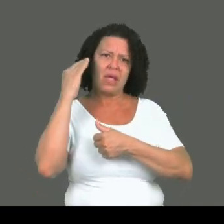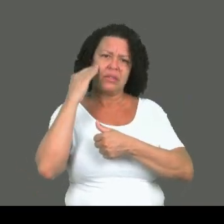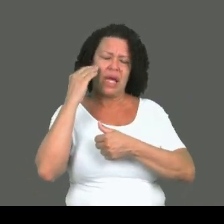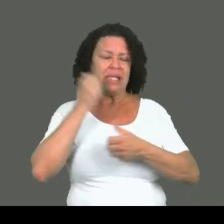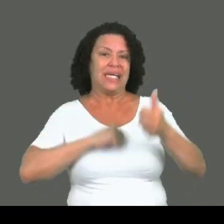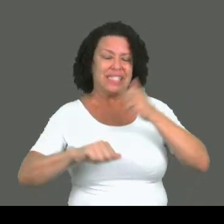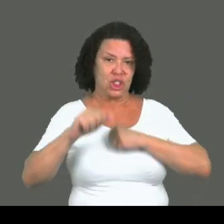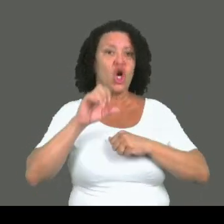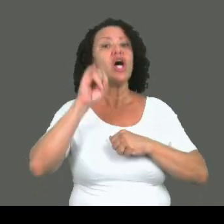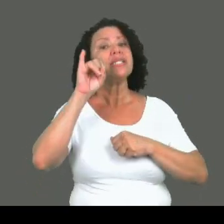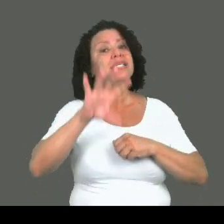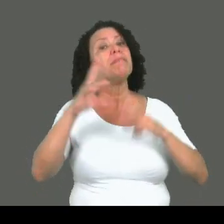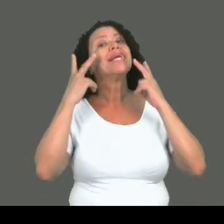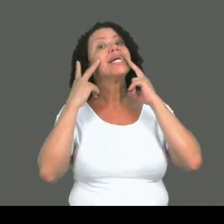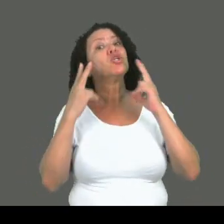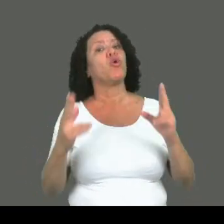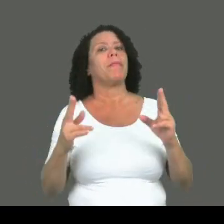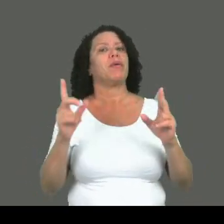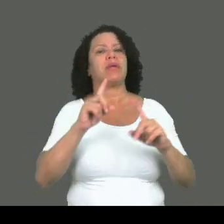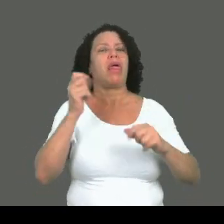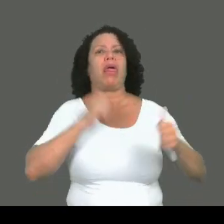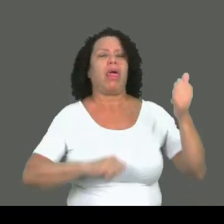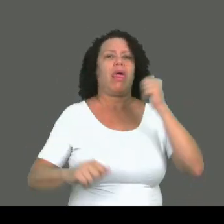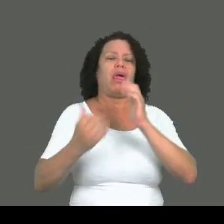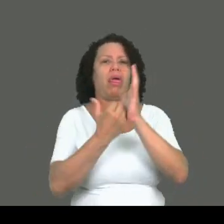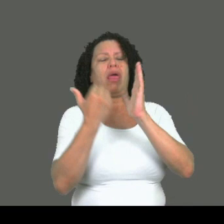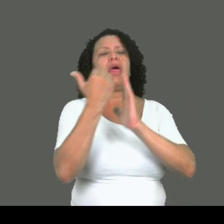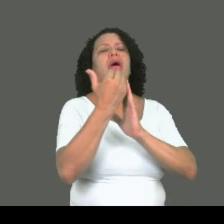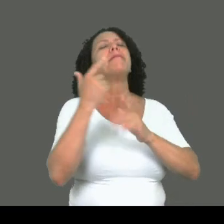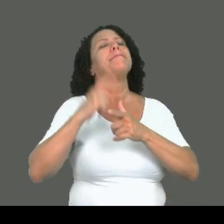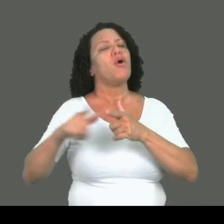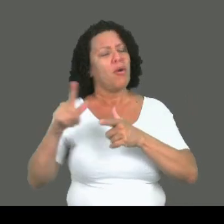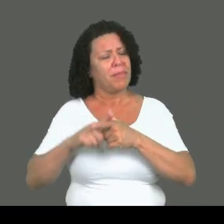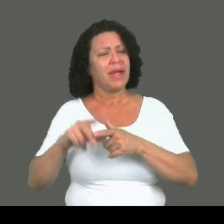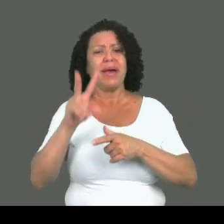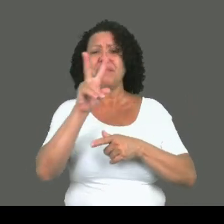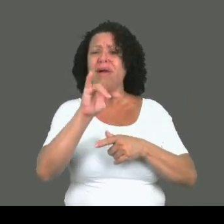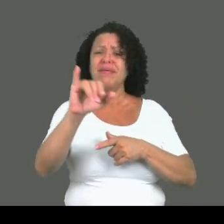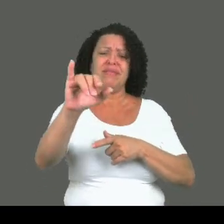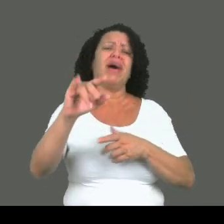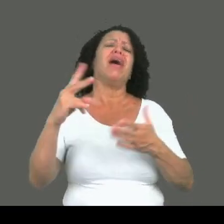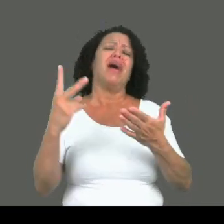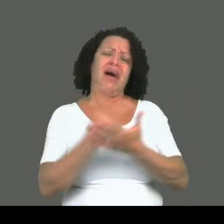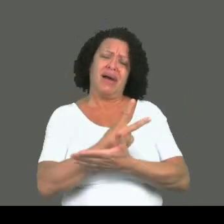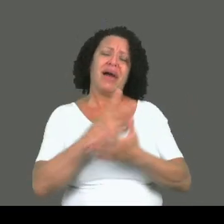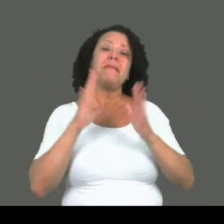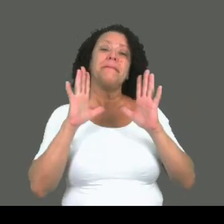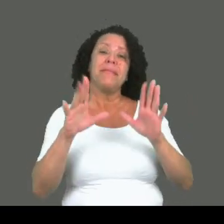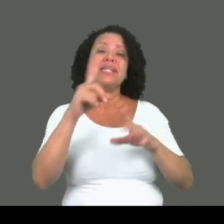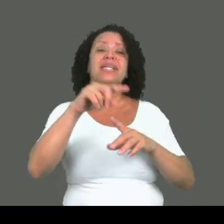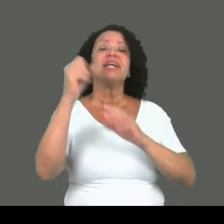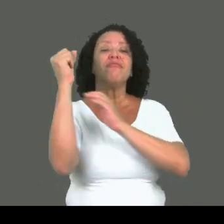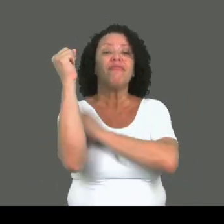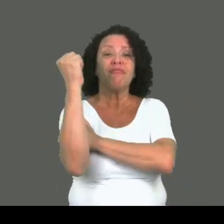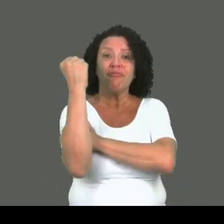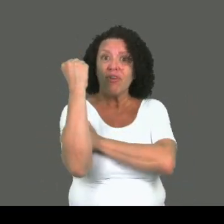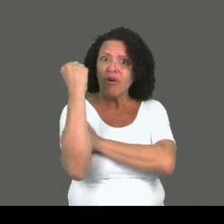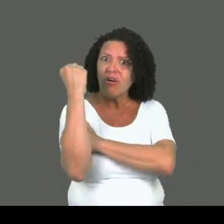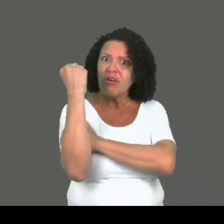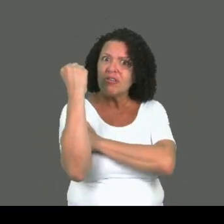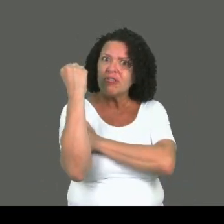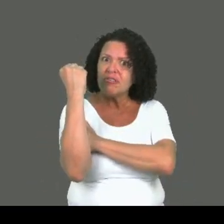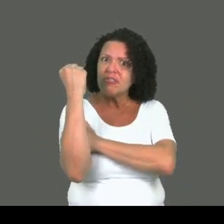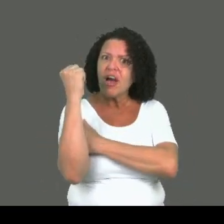Ansiosos sim, vamos continuar, problemas sim vão surgir, mas que a gente tenha força e